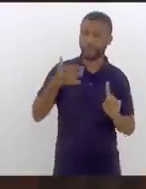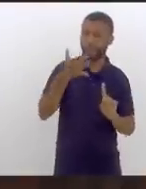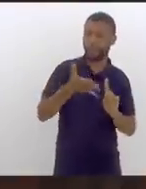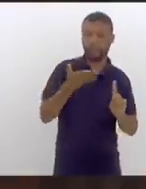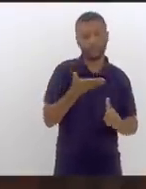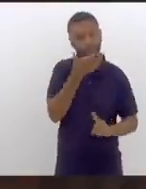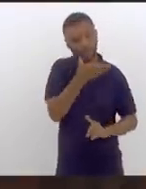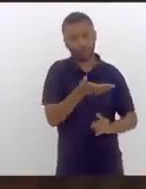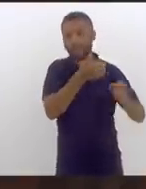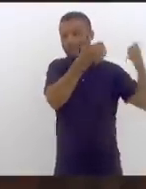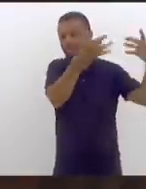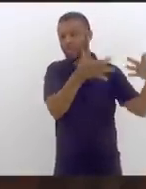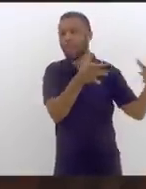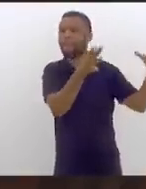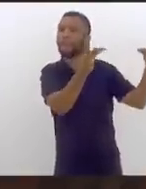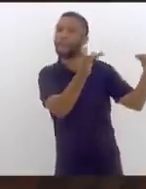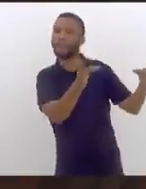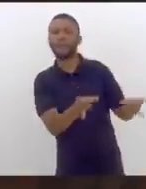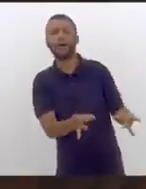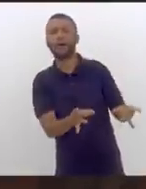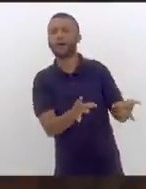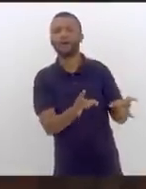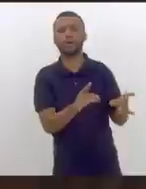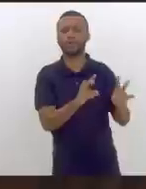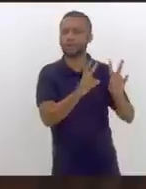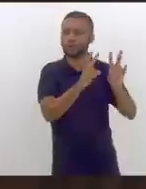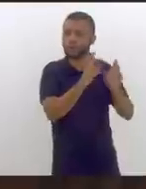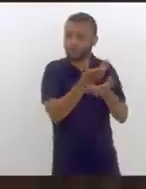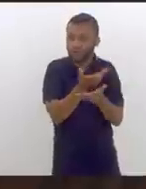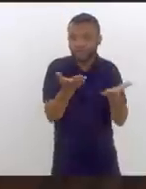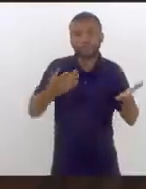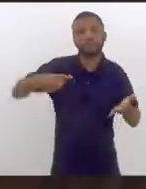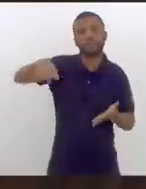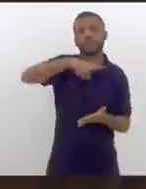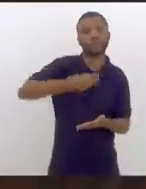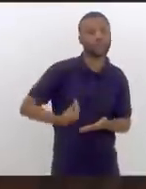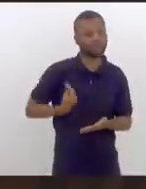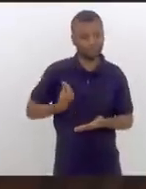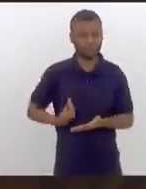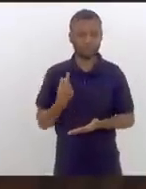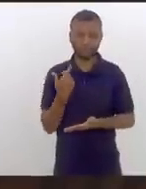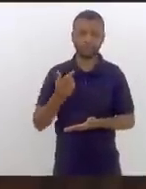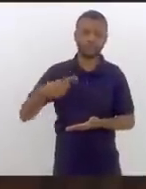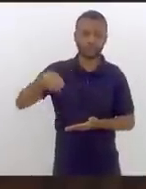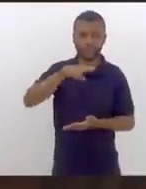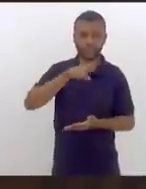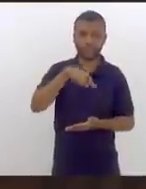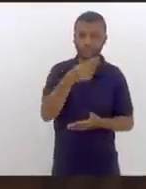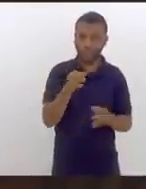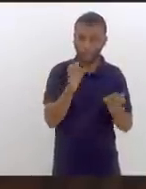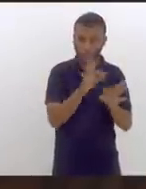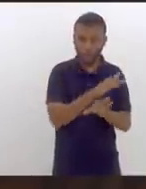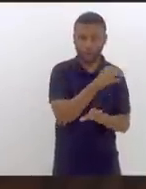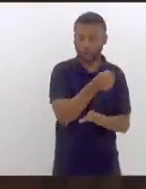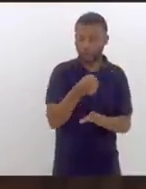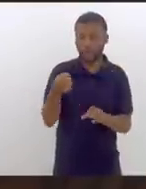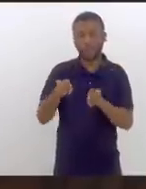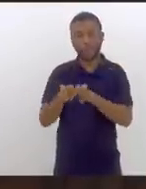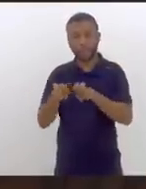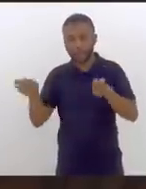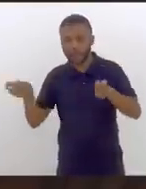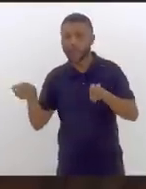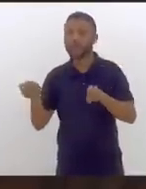para que o Senhor possa pudesse estar explicando para todos os para todos que estão aqui e depois eu vou abrir para mesa e